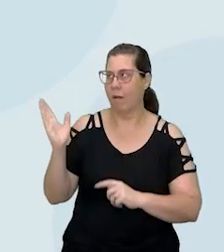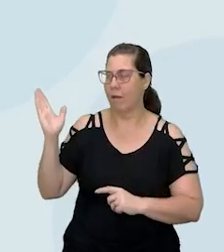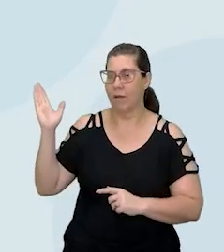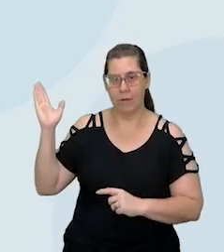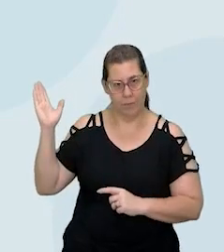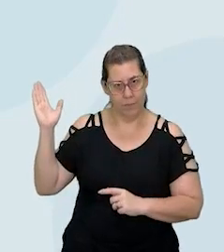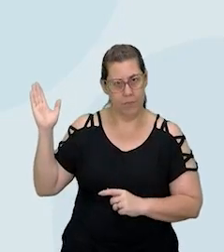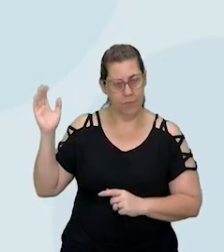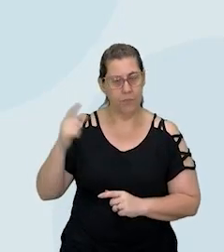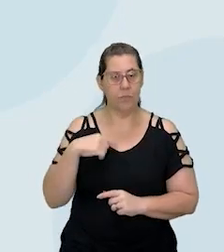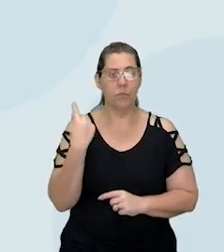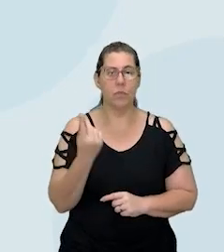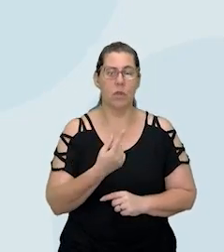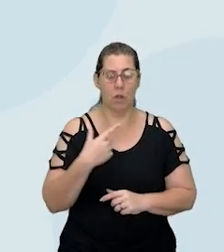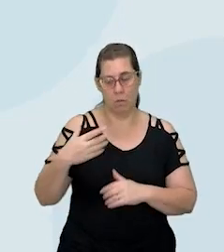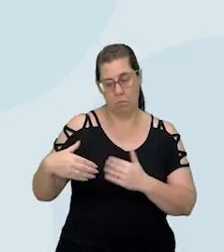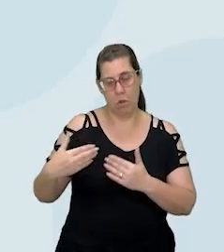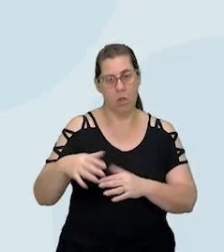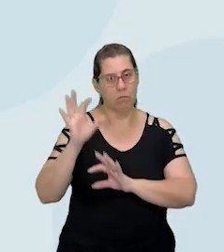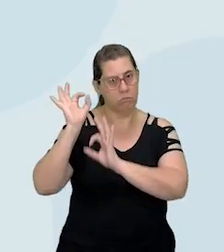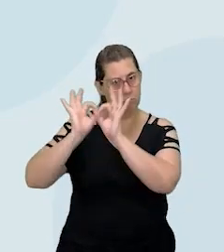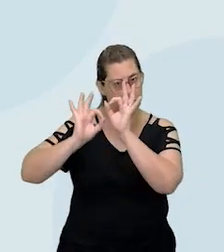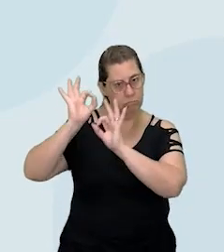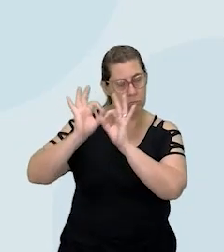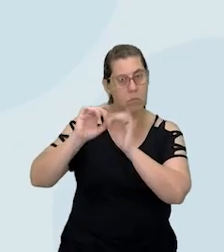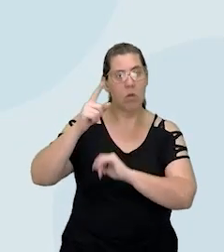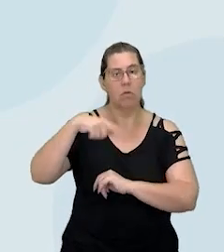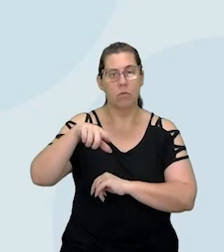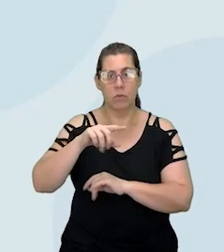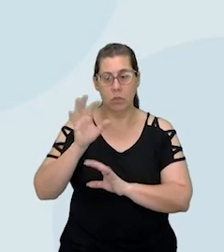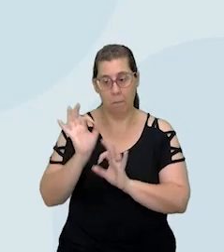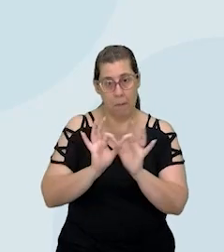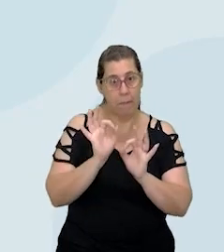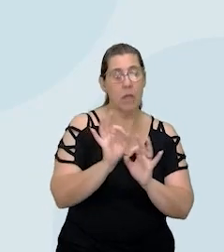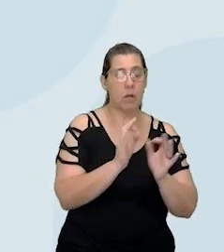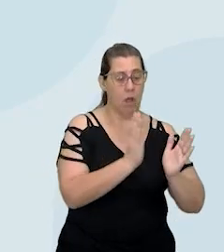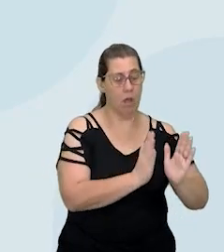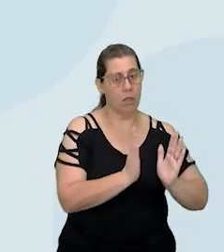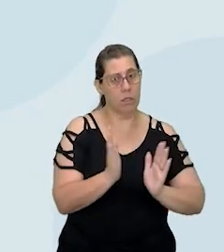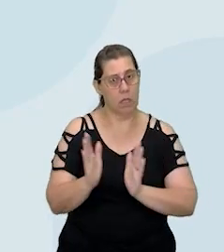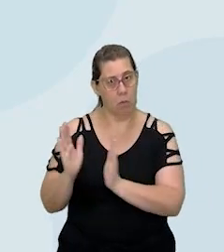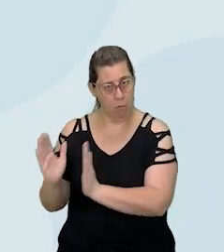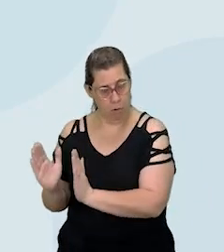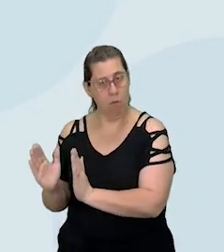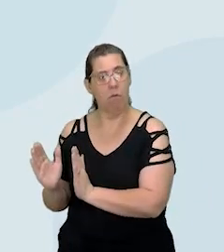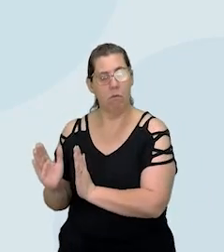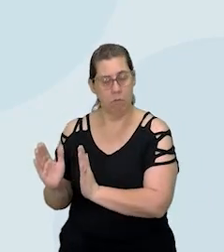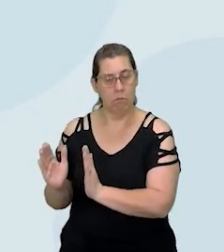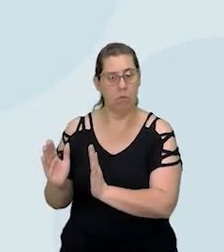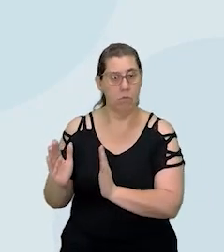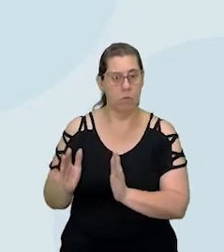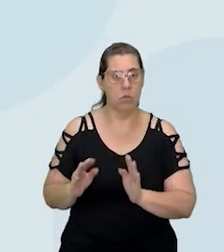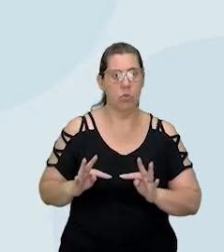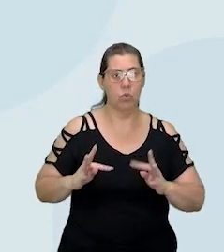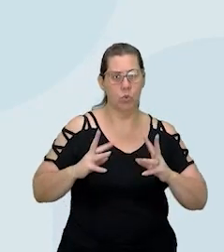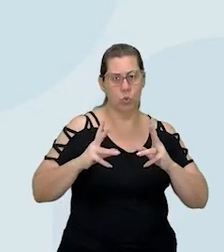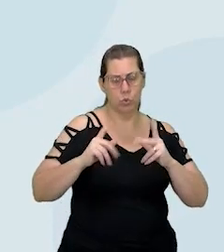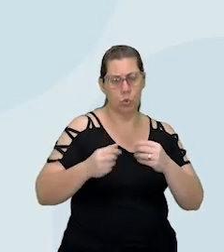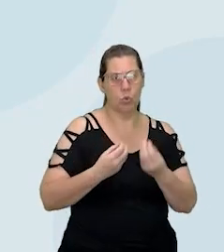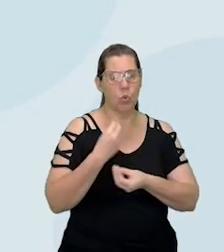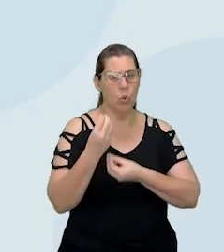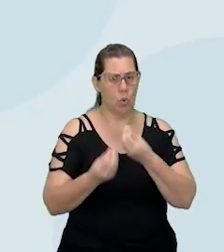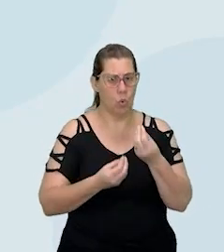que estamos nos processos criativos, vocês estão montando as sequências daí dos golpes,